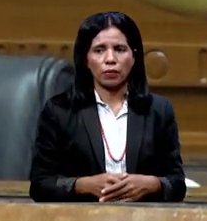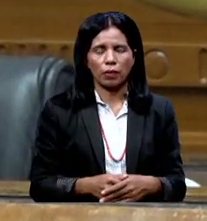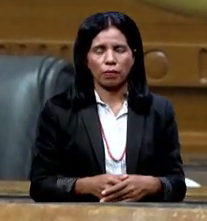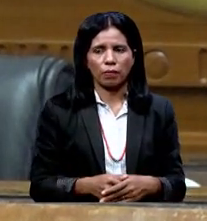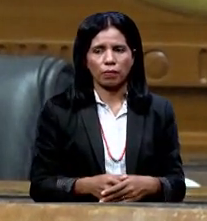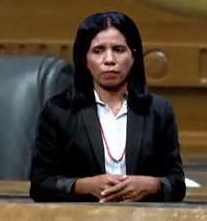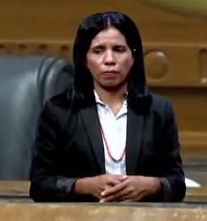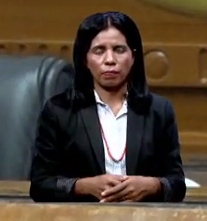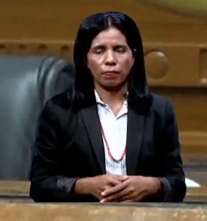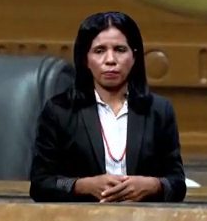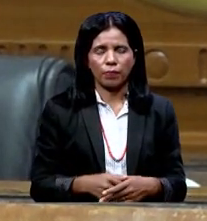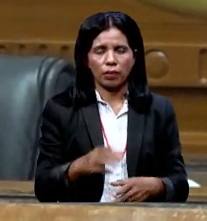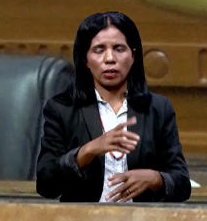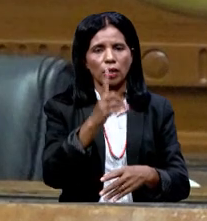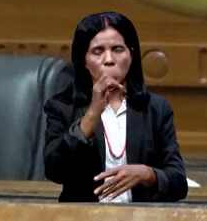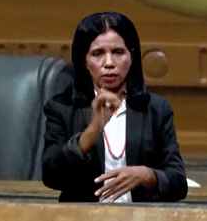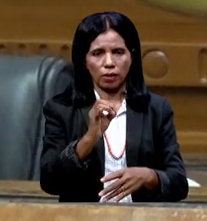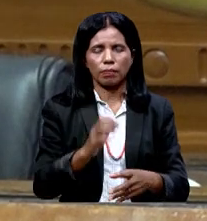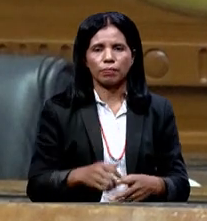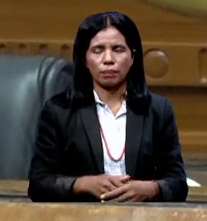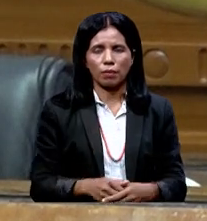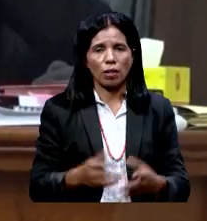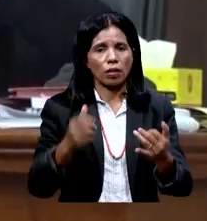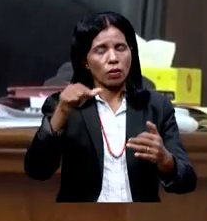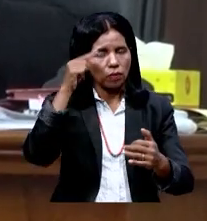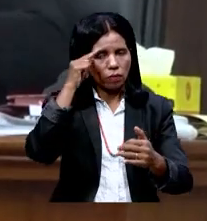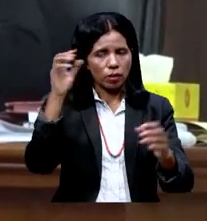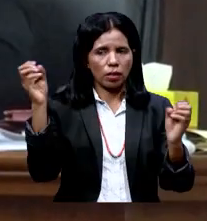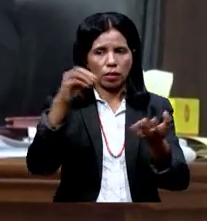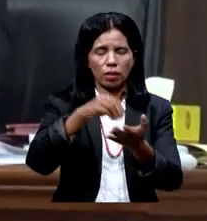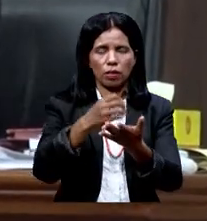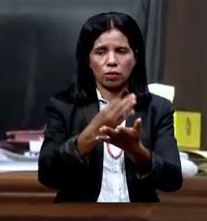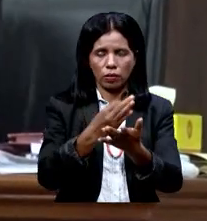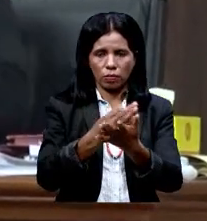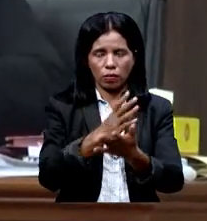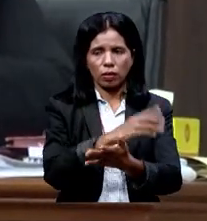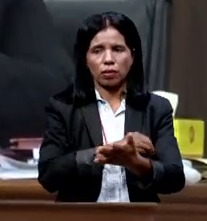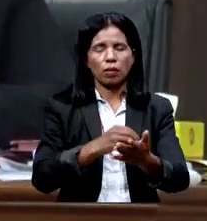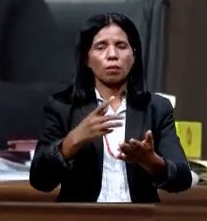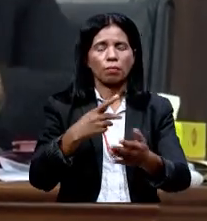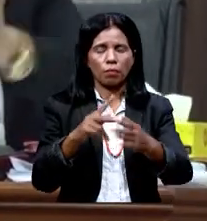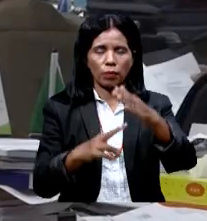protocolar aqui no capital de Dili. Dada o governo lá aloca orçamento para construção ponte Becusi